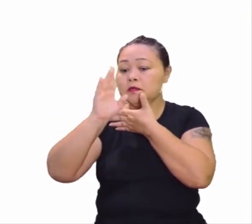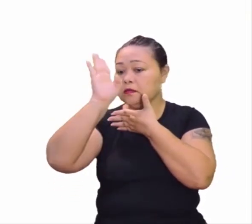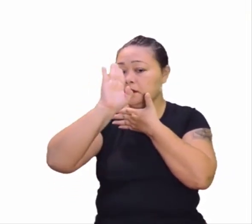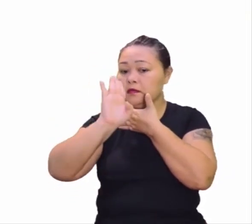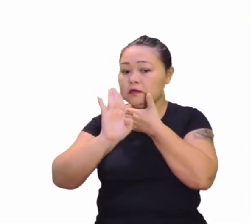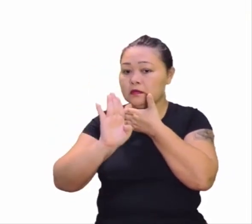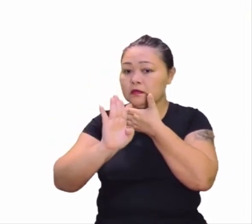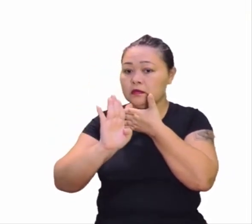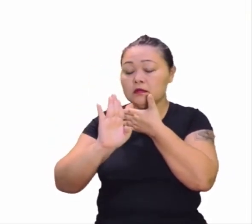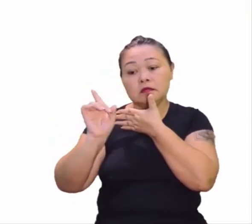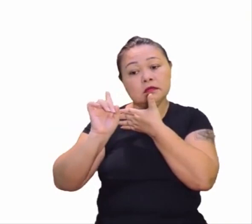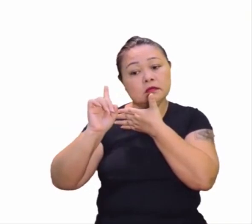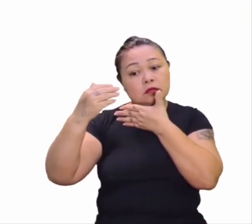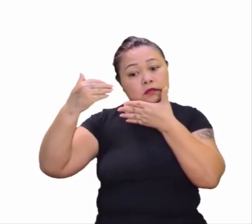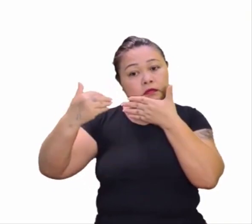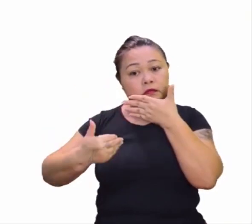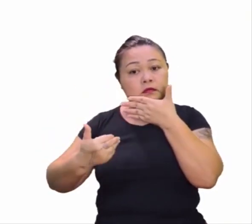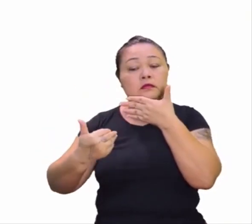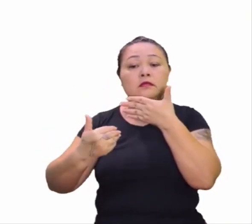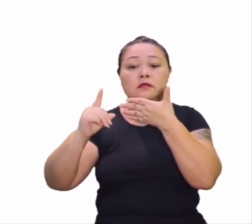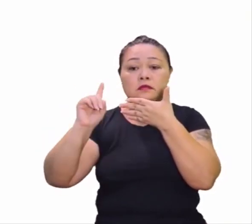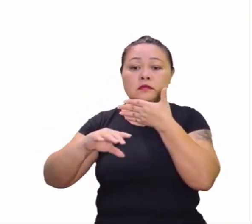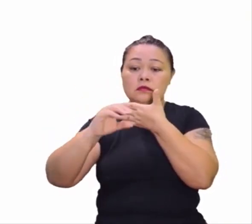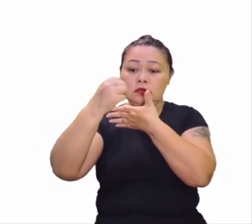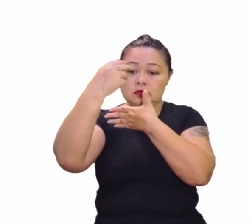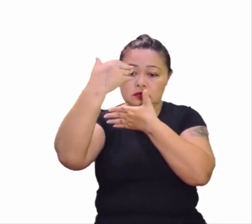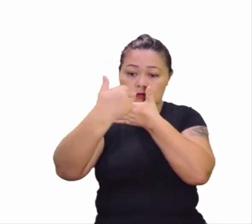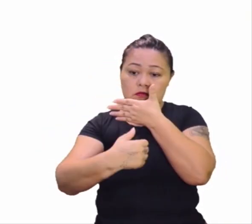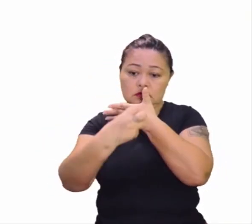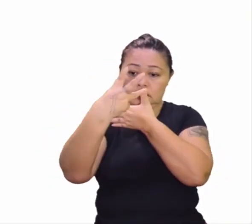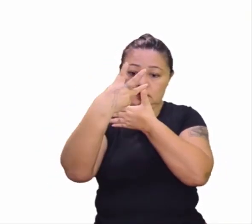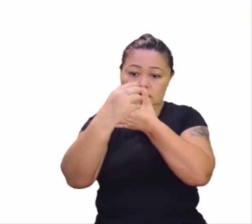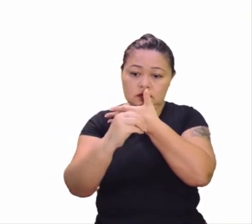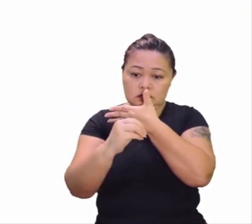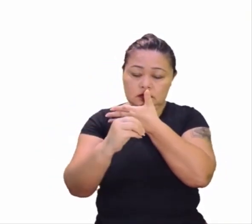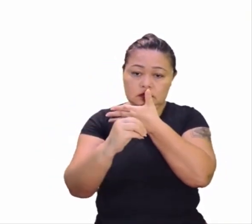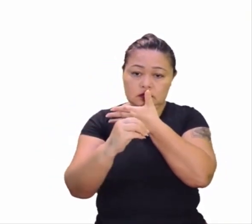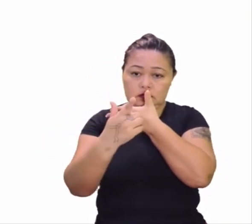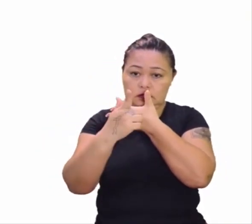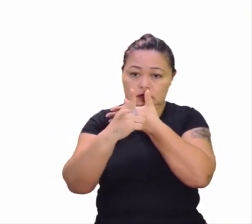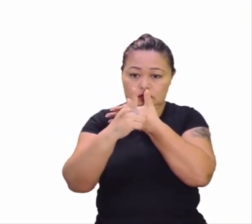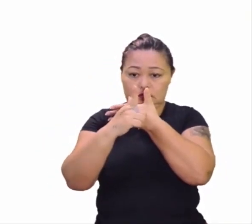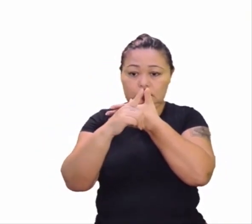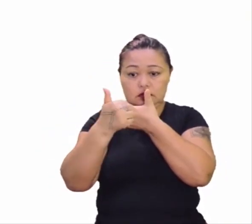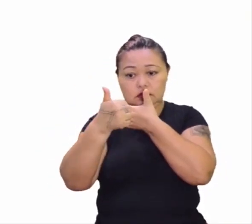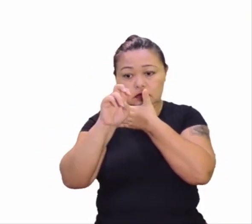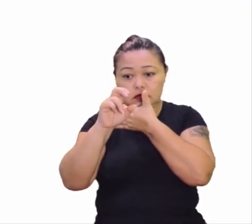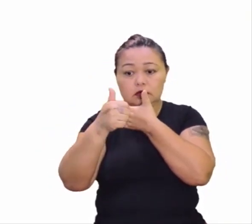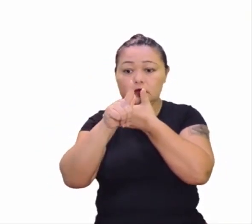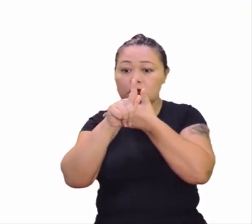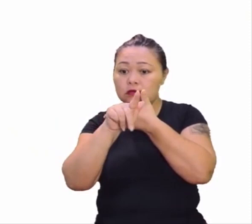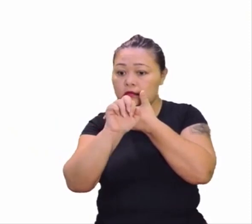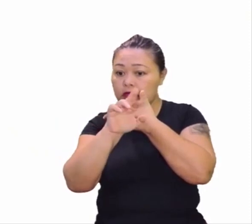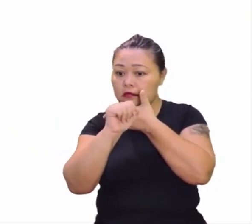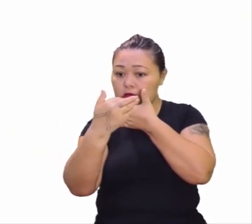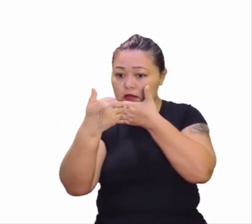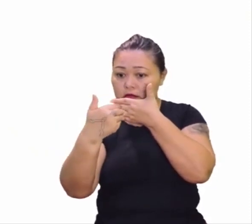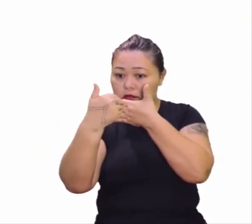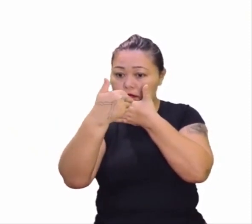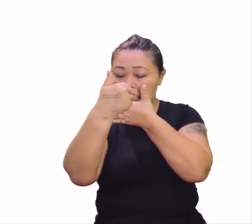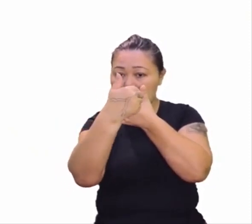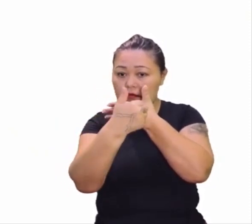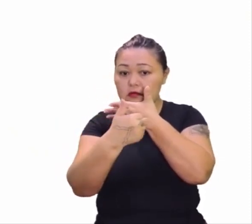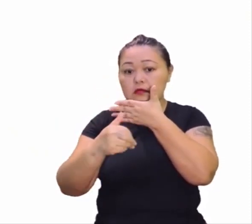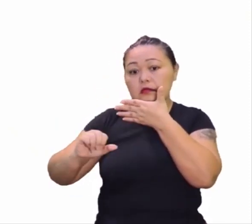O primeiro fuso do Brasil é o grau 30, porque os fusos horários é de 15 em 15 graus. Então, aqui, ó, nessa região